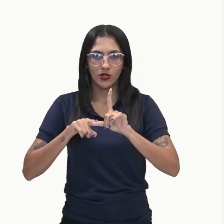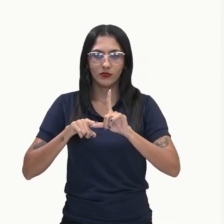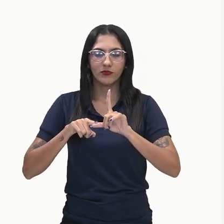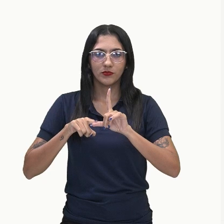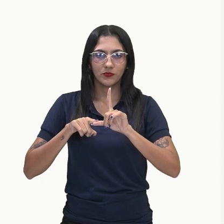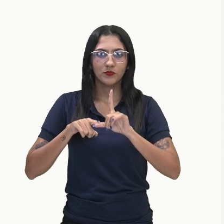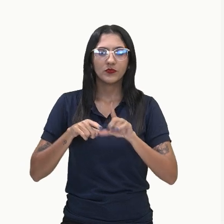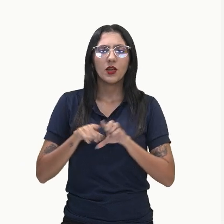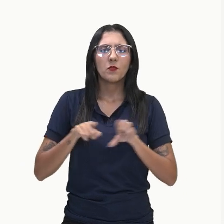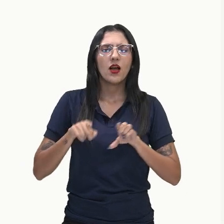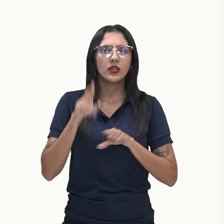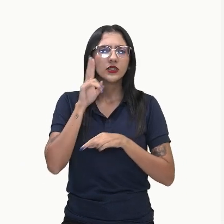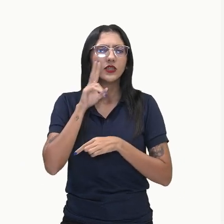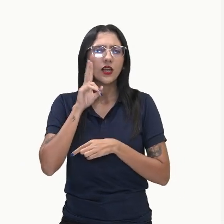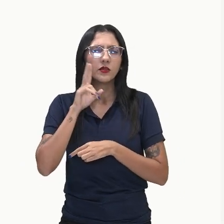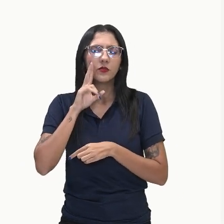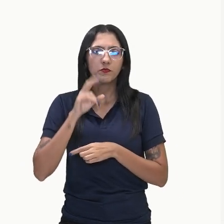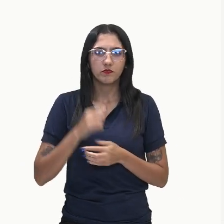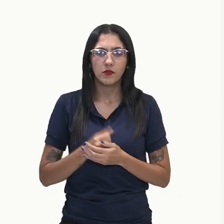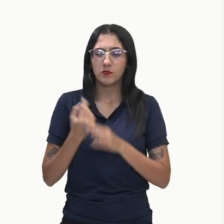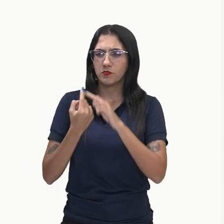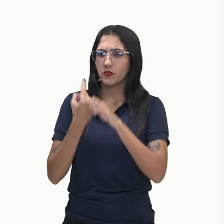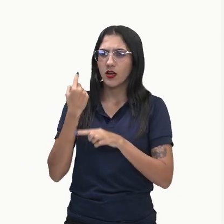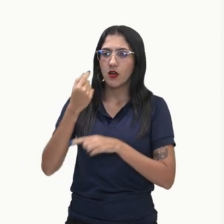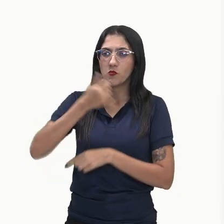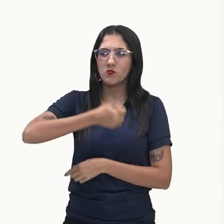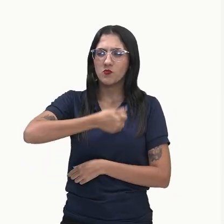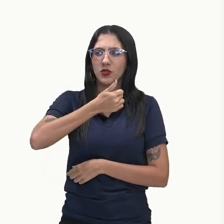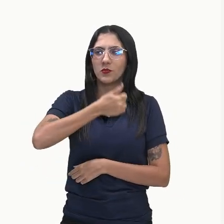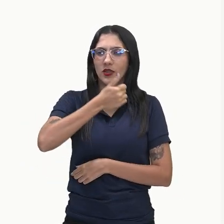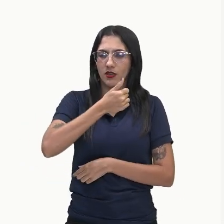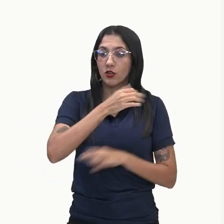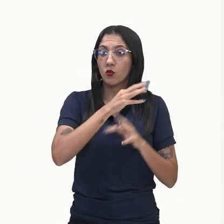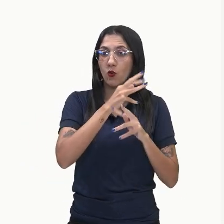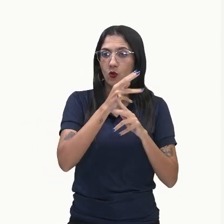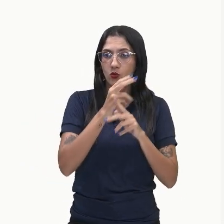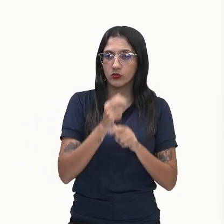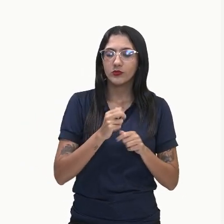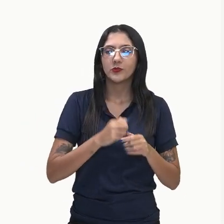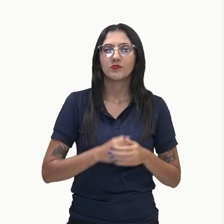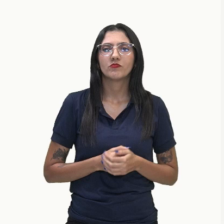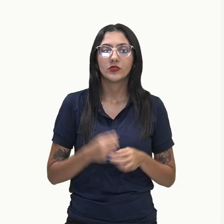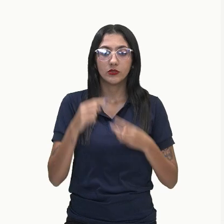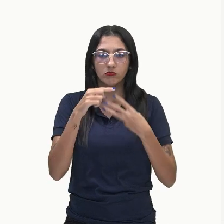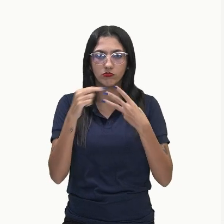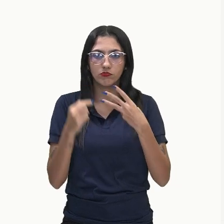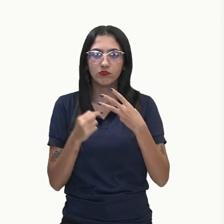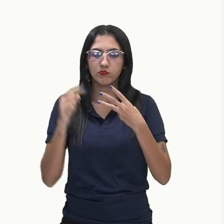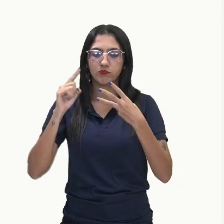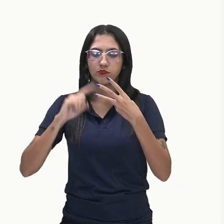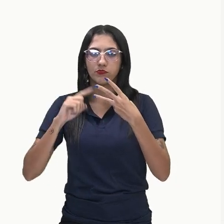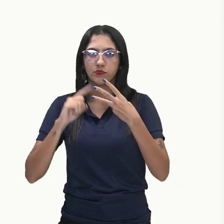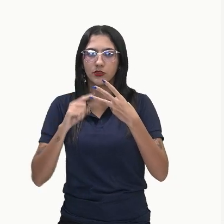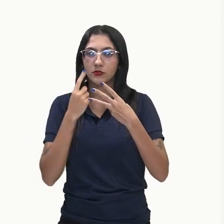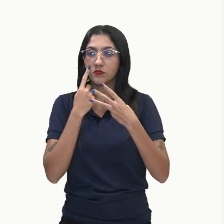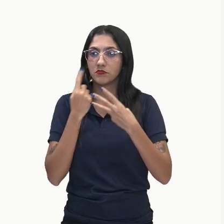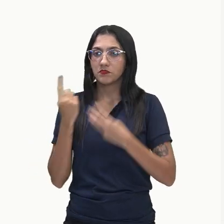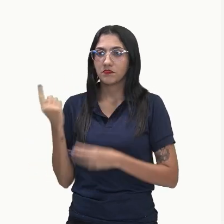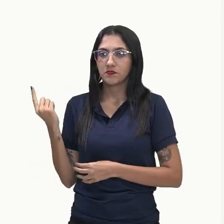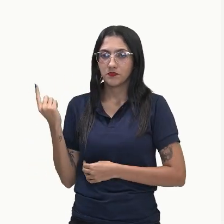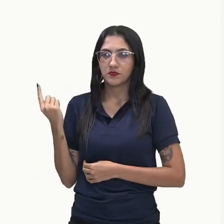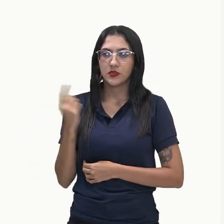acutângulo, ele diz que todos, tudo bem? Então, aqui nós vemos que este ângulo é o ângulo